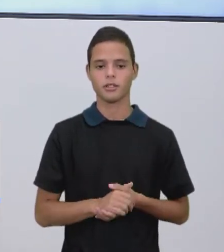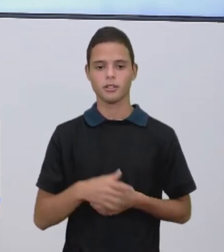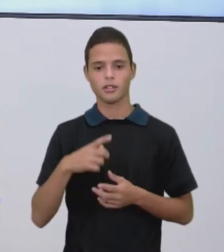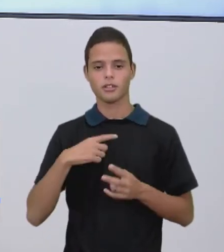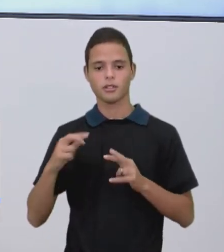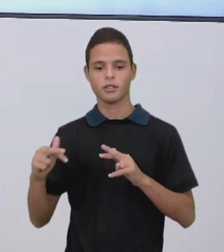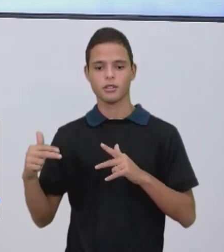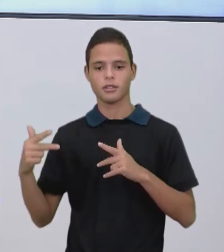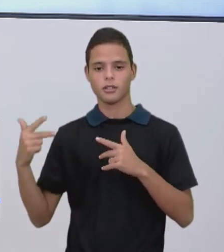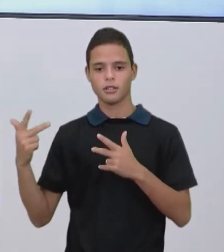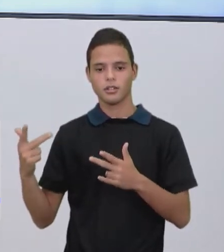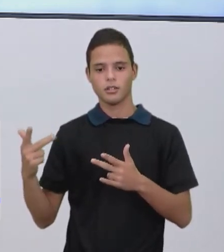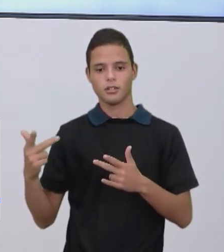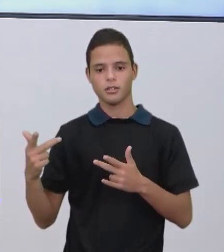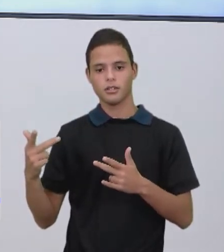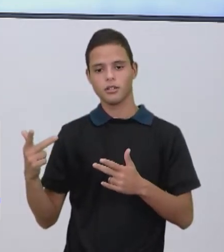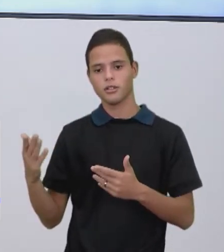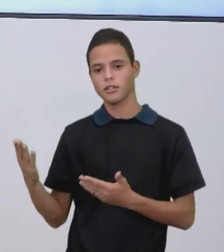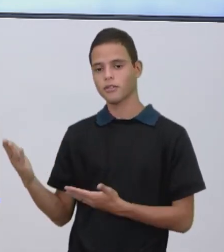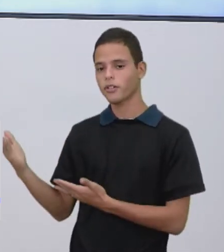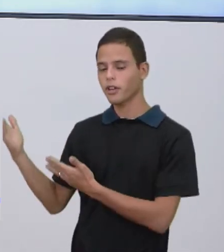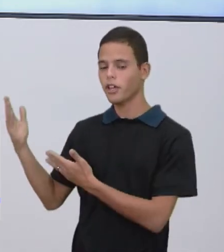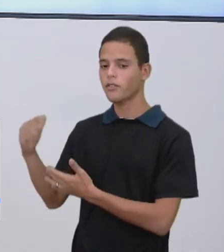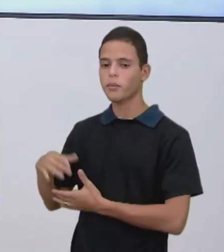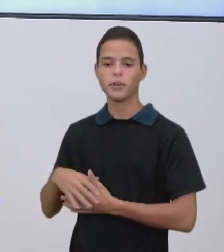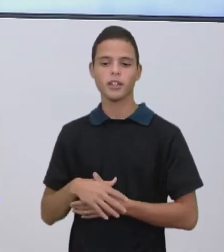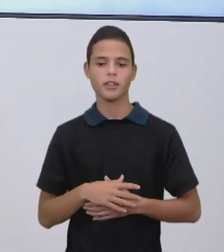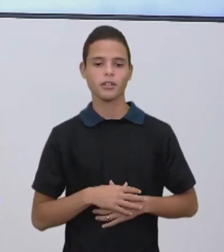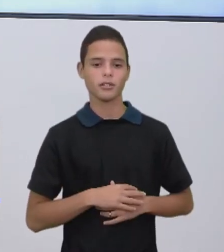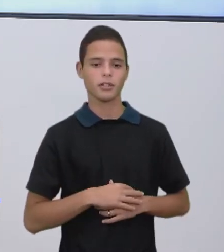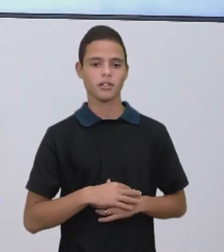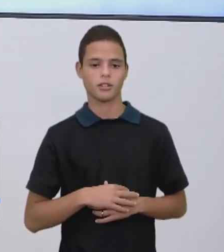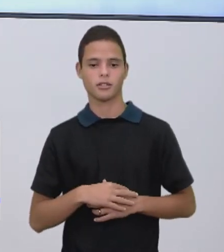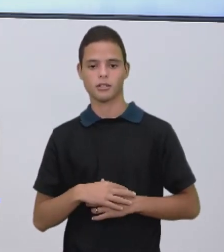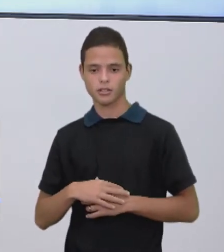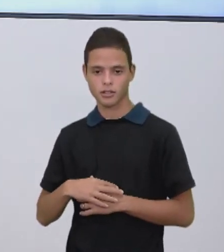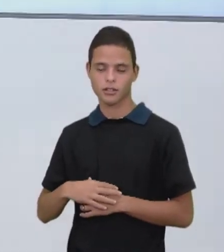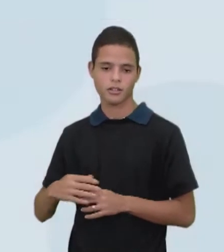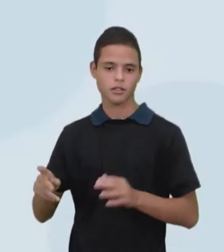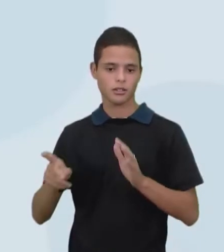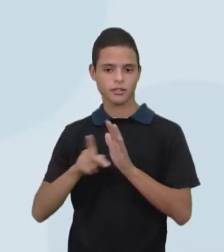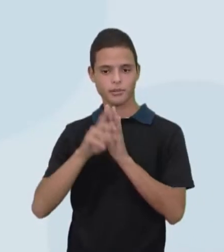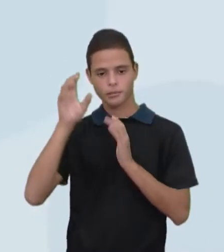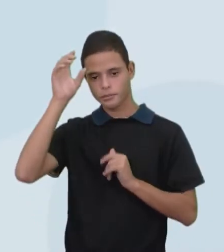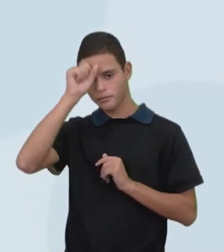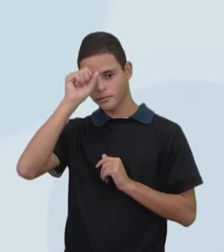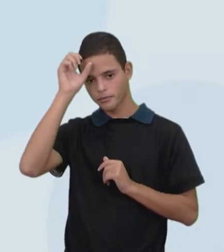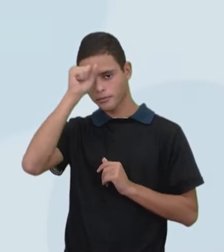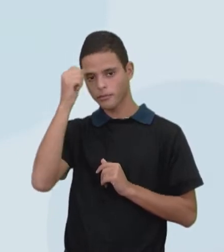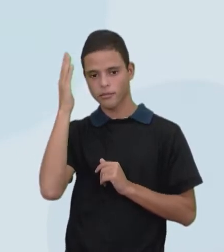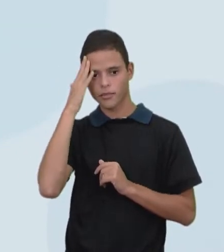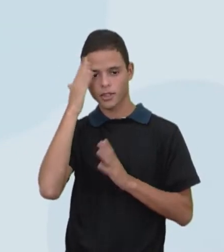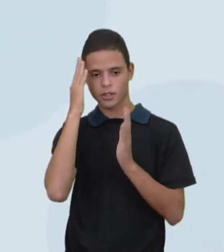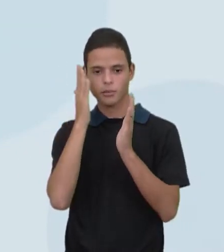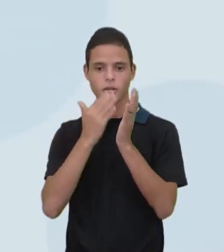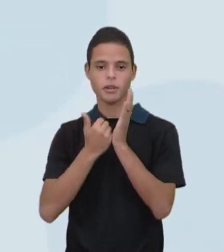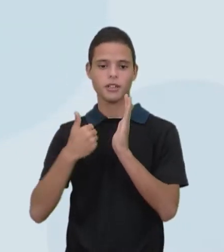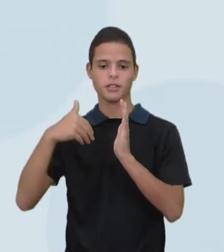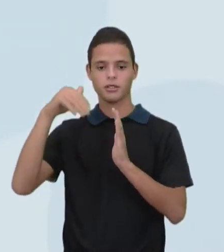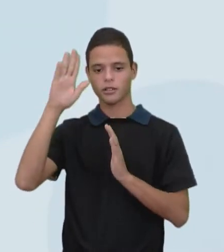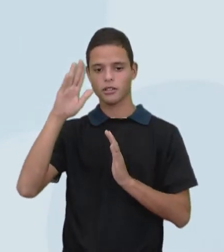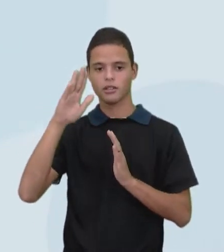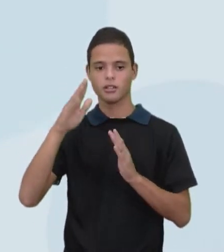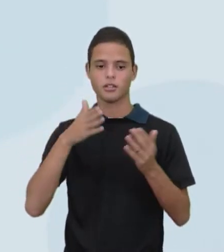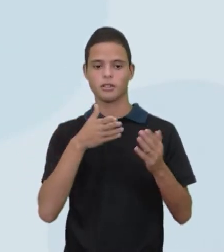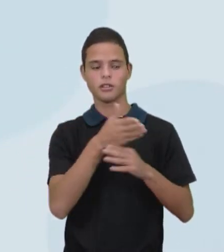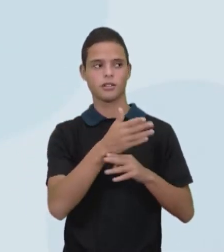uma recomendação de link, ó. Amplie os seus estudos, né, sobre essas coisas que eu falei, saiba mais acessando essa